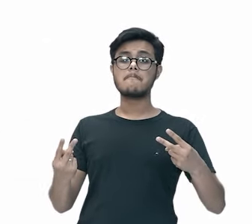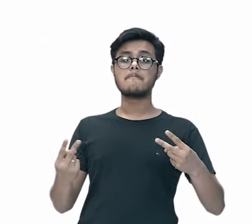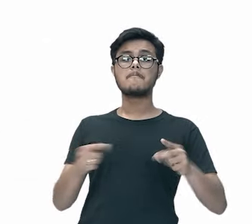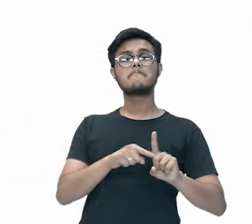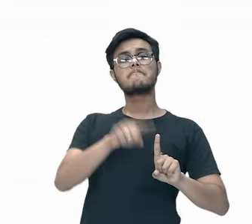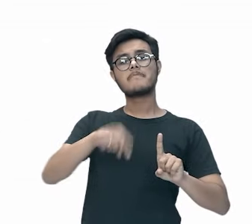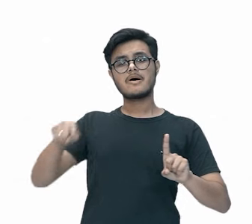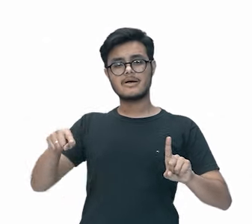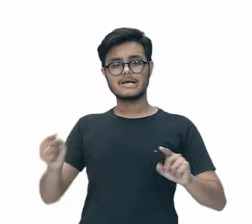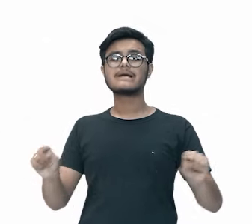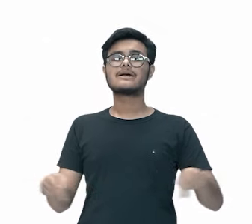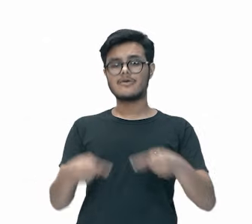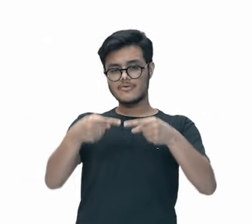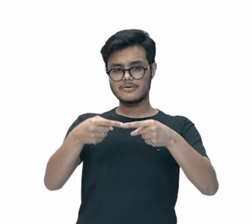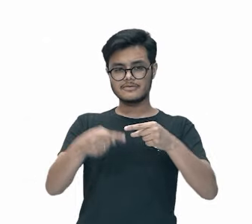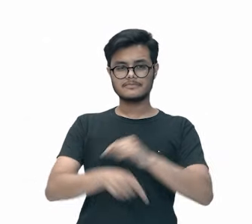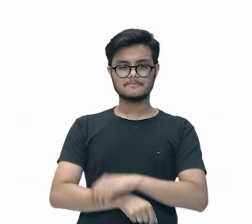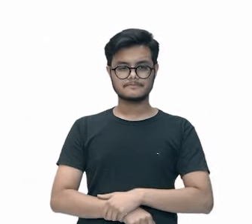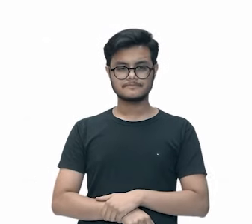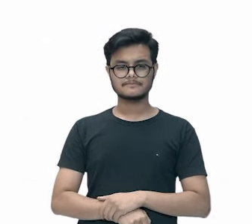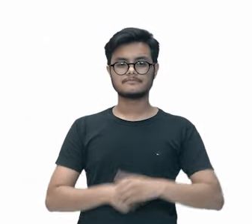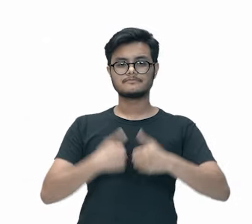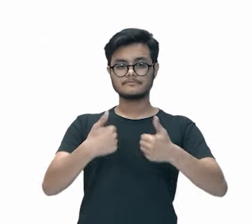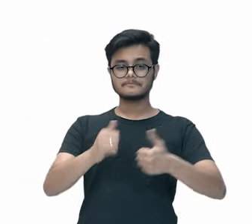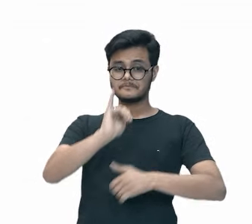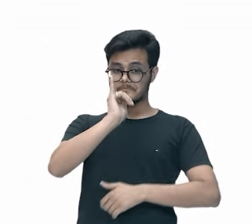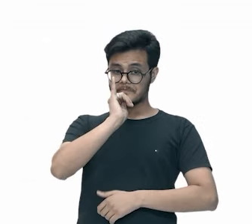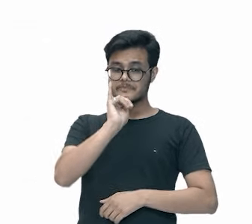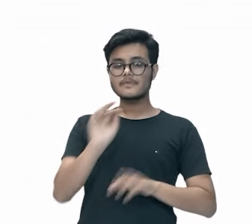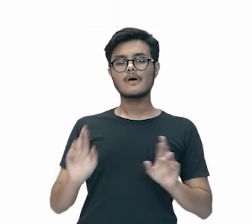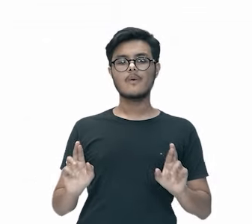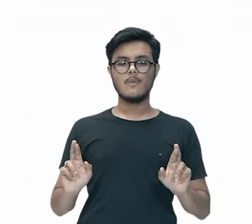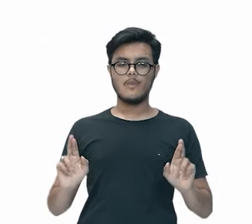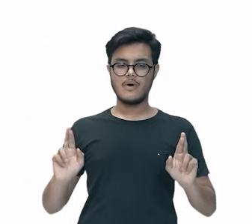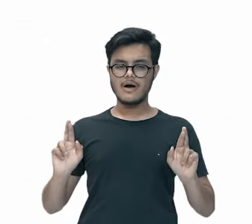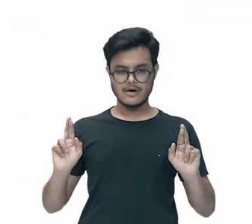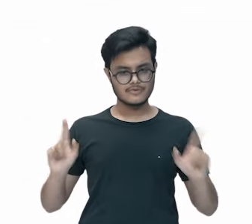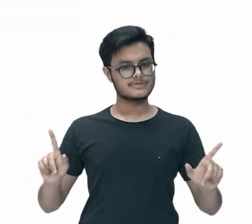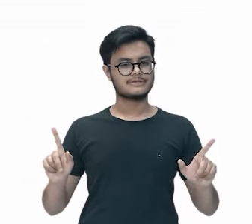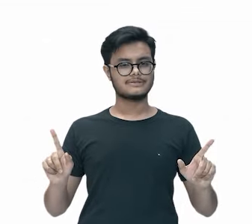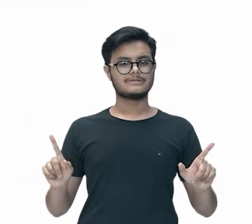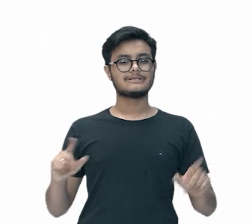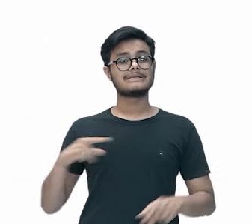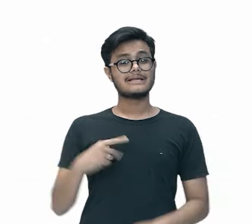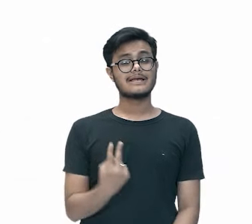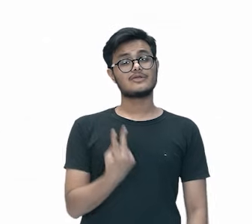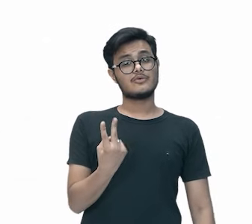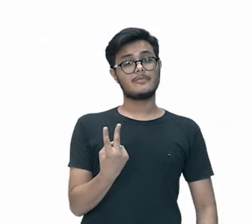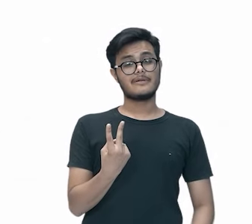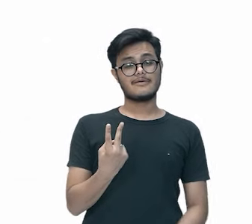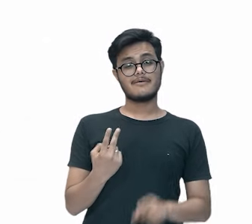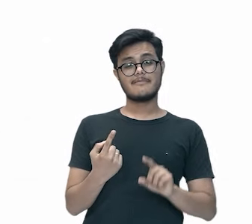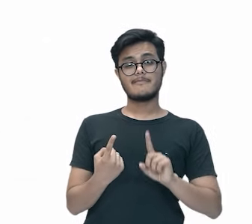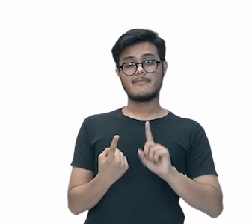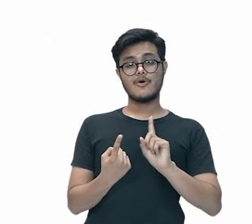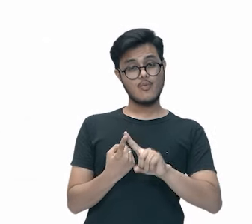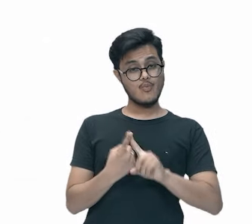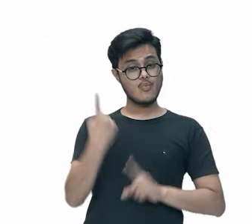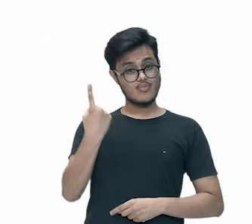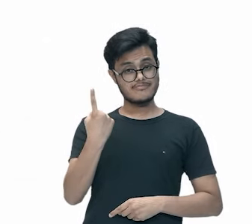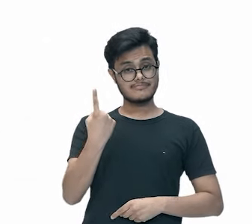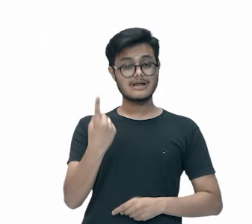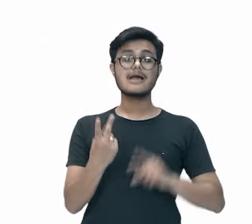alceno com um alcadieno. Percebam que nos 2 casos nós temos ligação dupla, só que muda a quantidade, né?